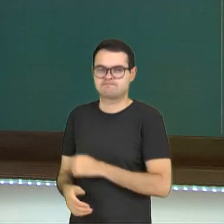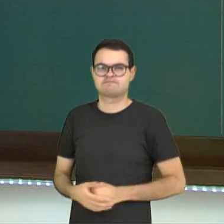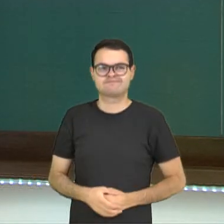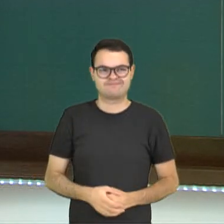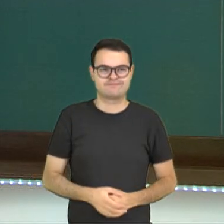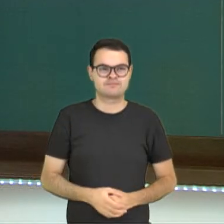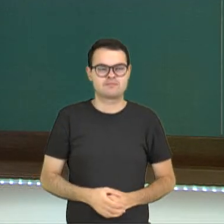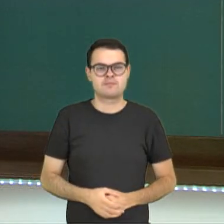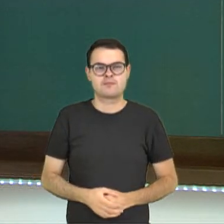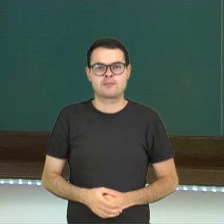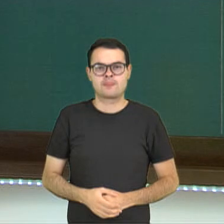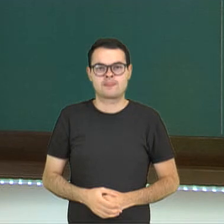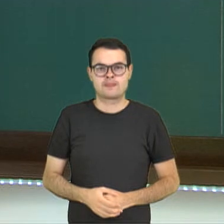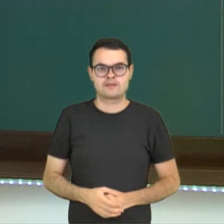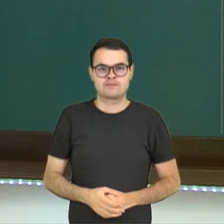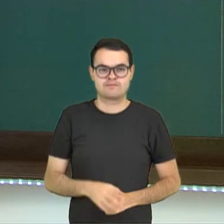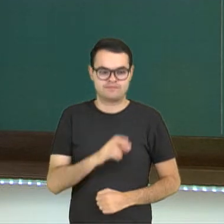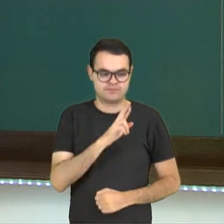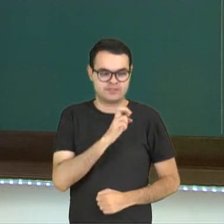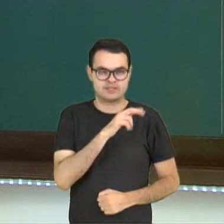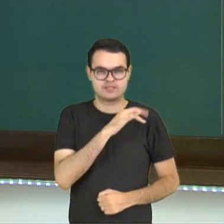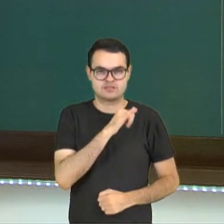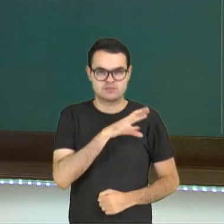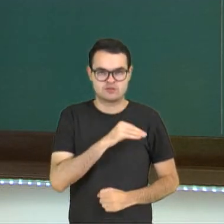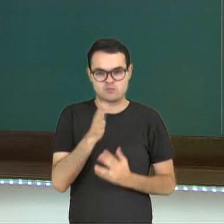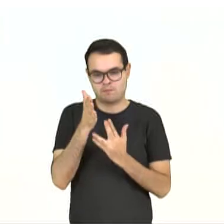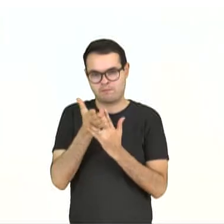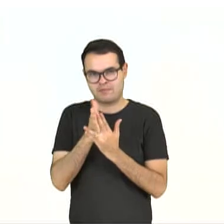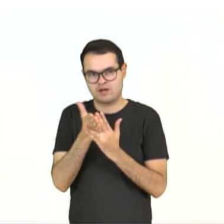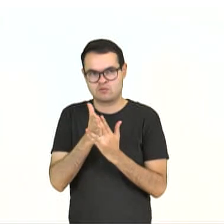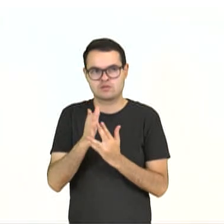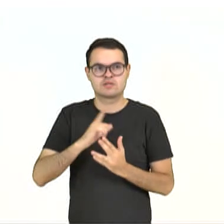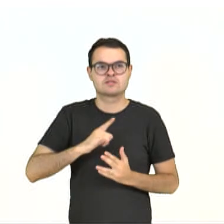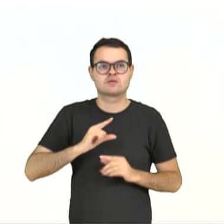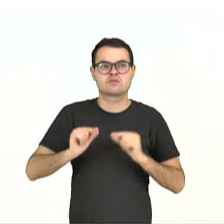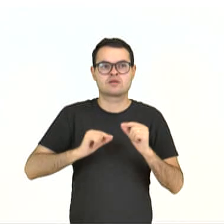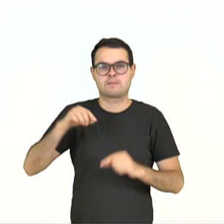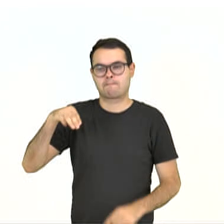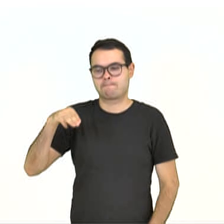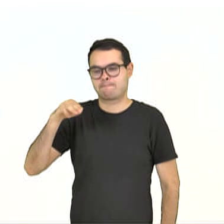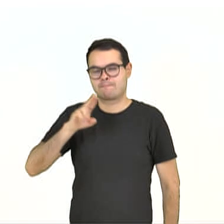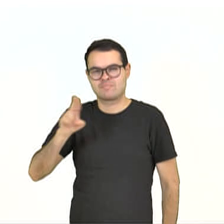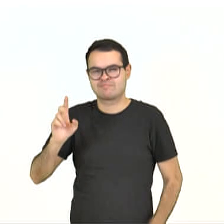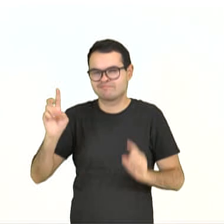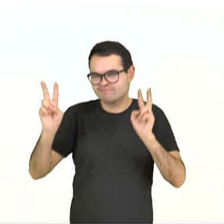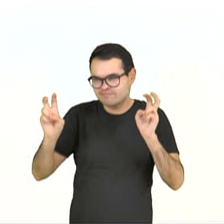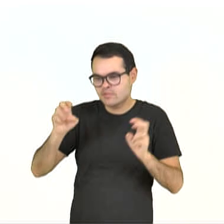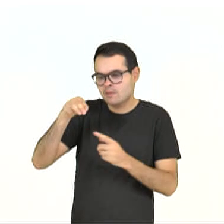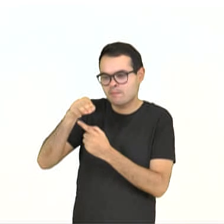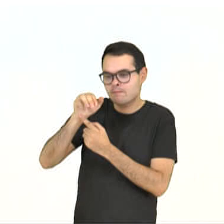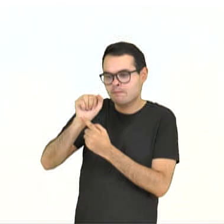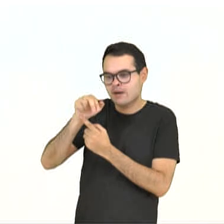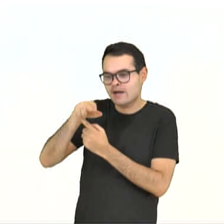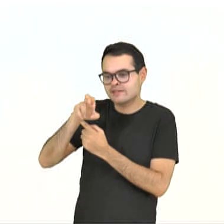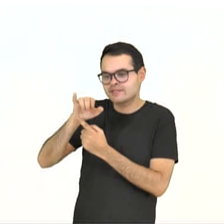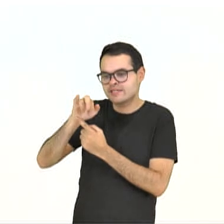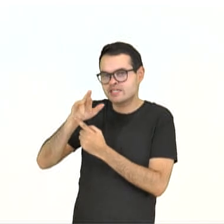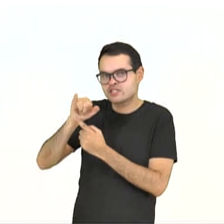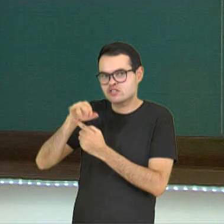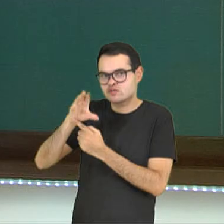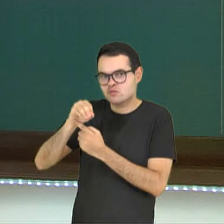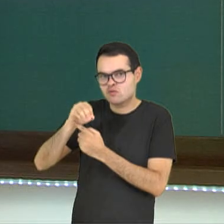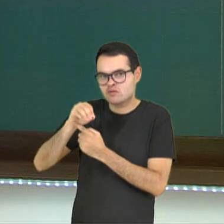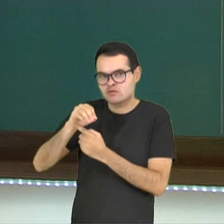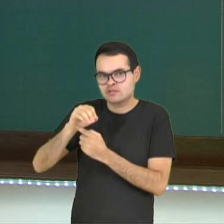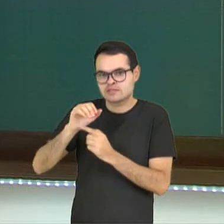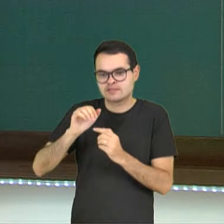Renascimento. Aí, entre o Renascimento e o Barroco, a gente tem um período chamado Maneirismo, que é um período que a gente sai daquela coisa mais